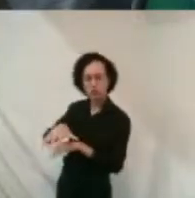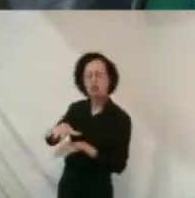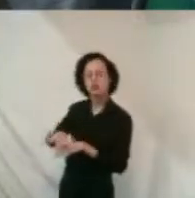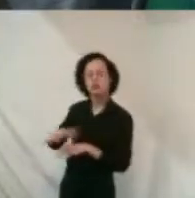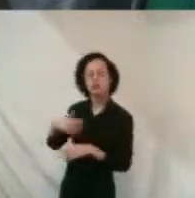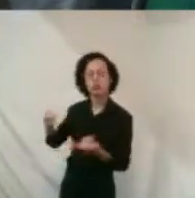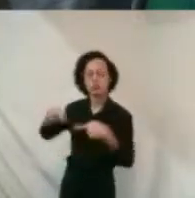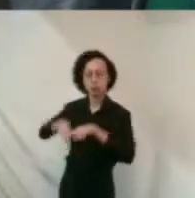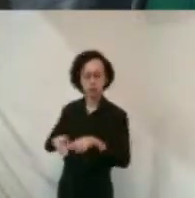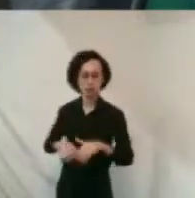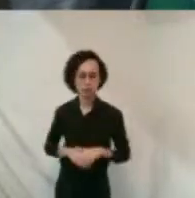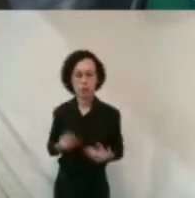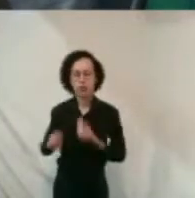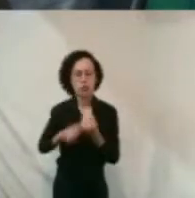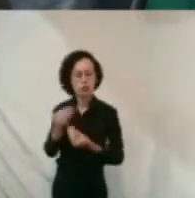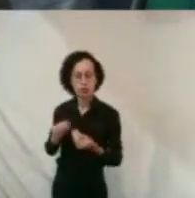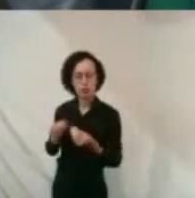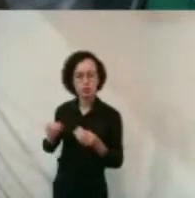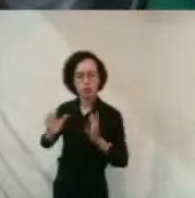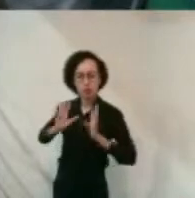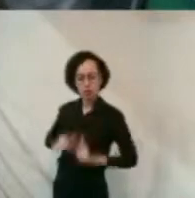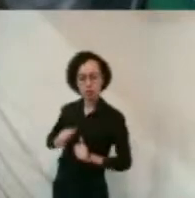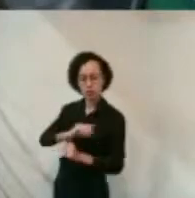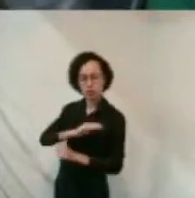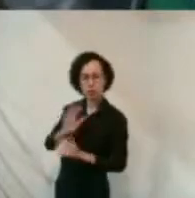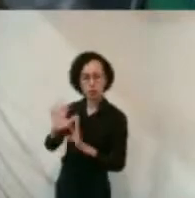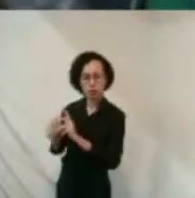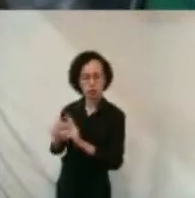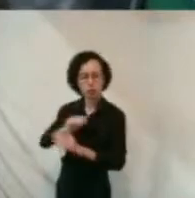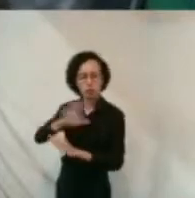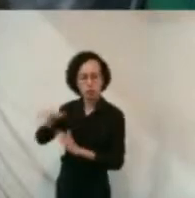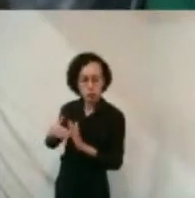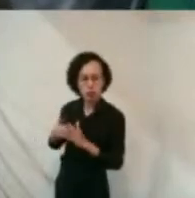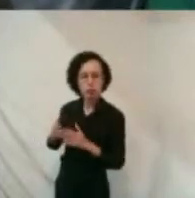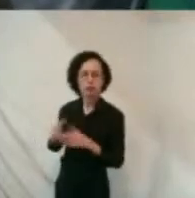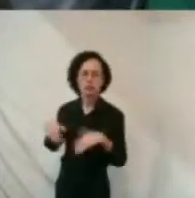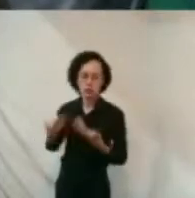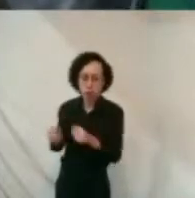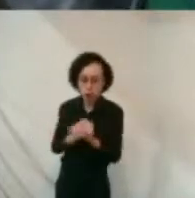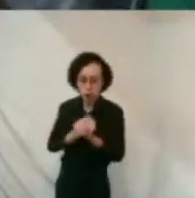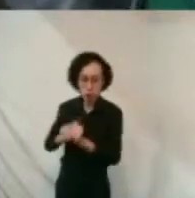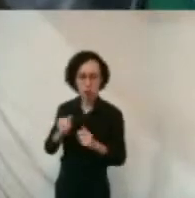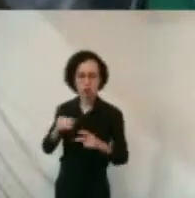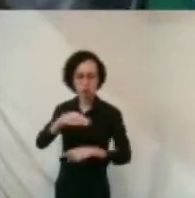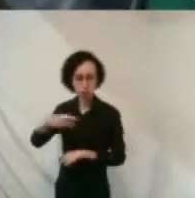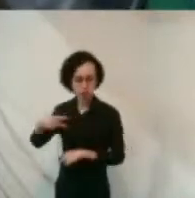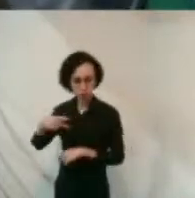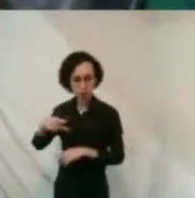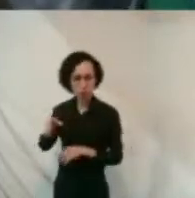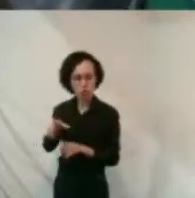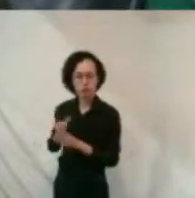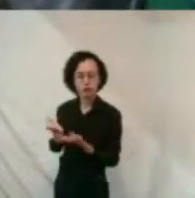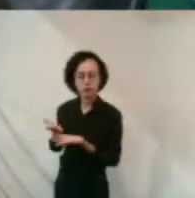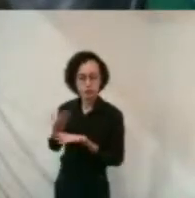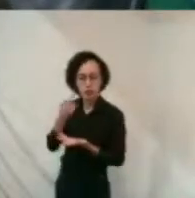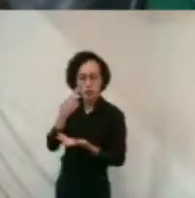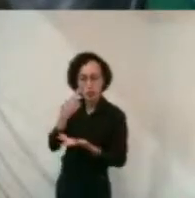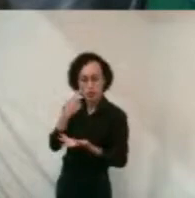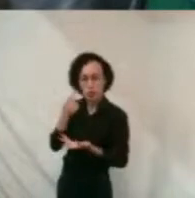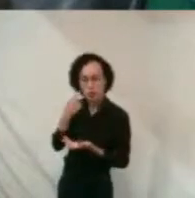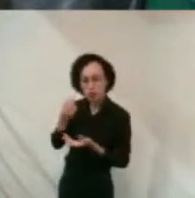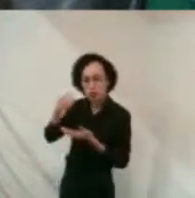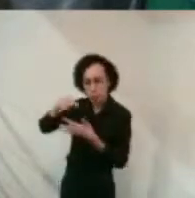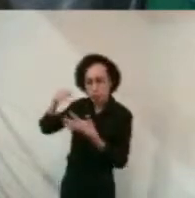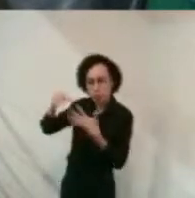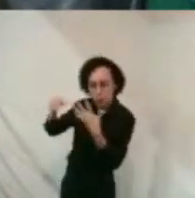o encerramento? Primeiro passo que nós fazemos, junto com o Ministério Público de cada cidade que eu vou, convencer o prefeito, ele não jogar mais o resíduo dele no